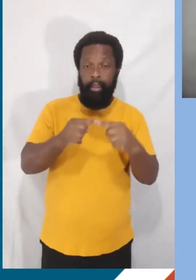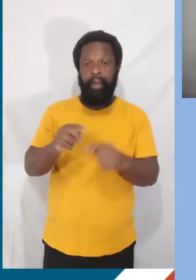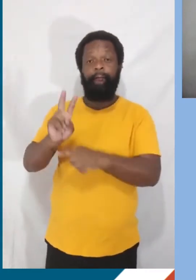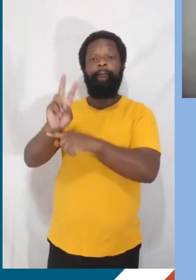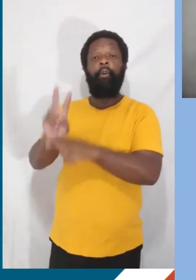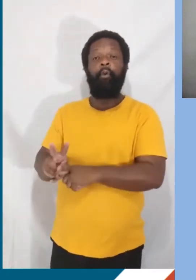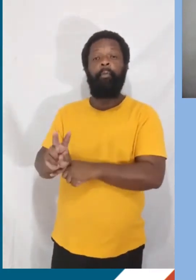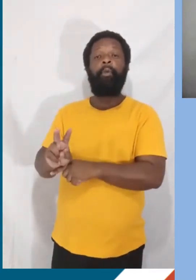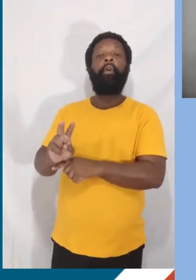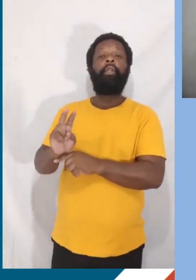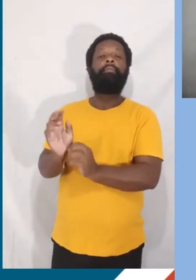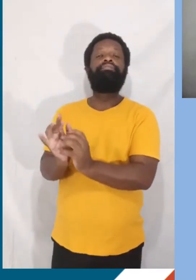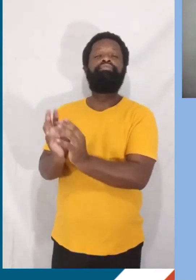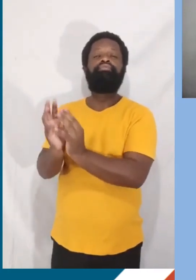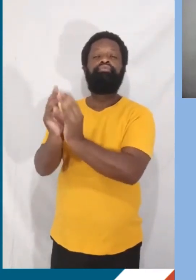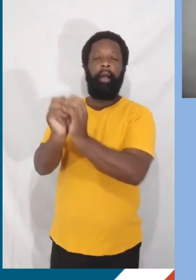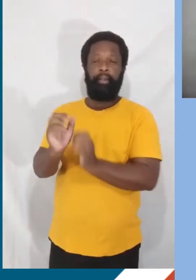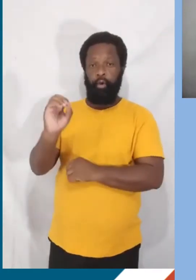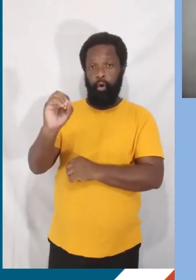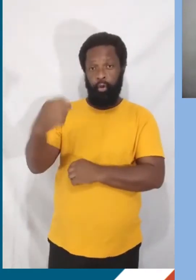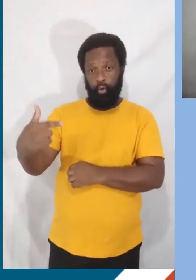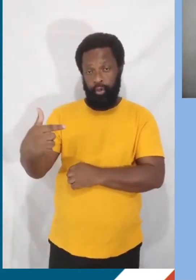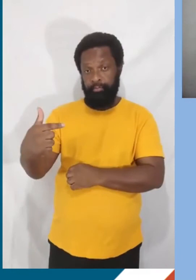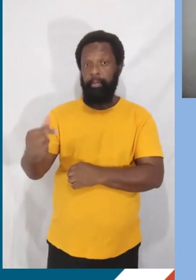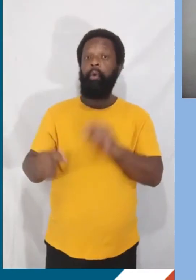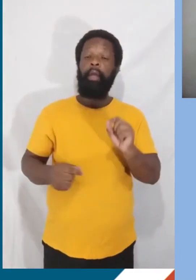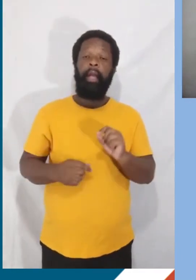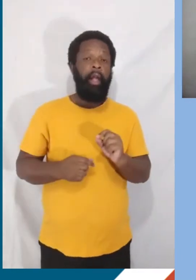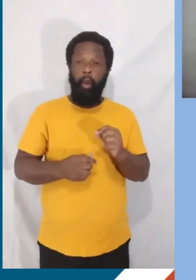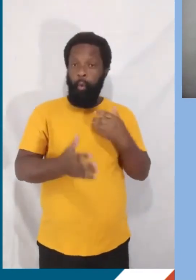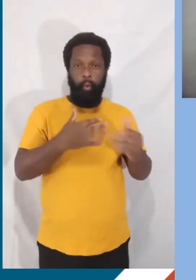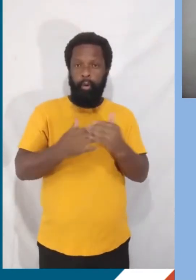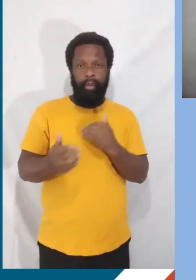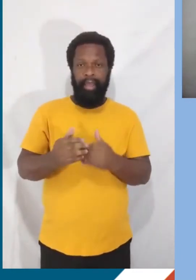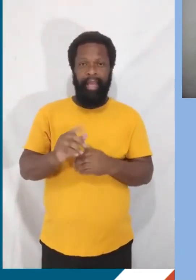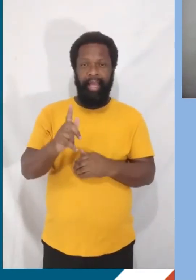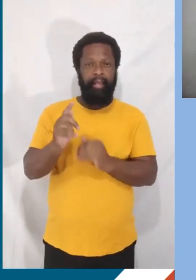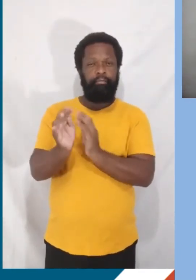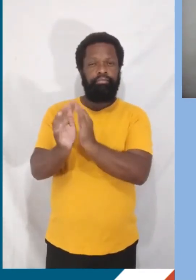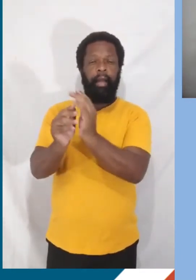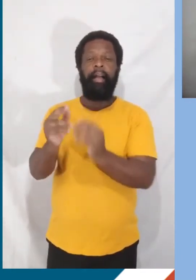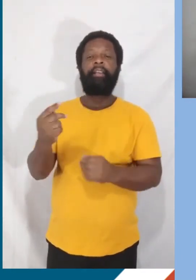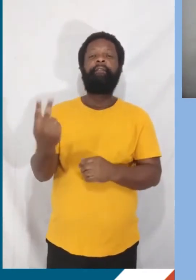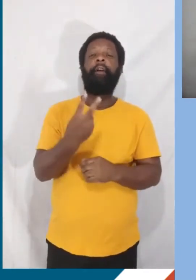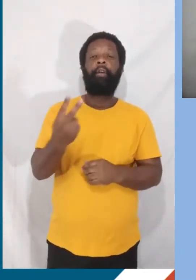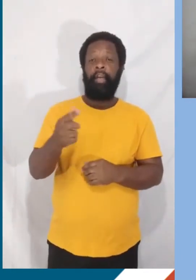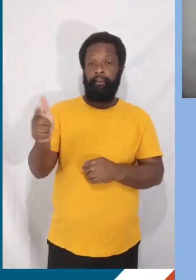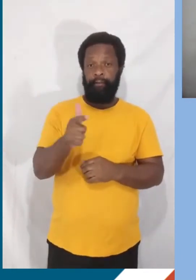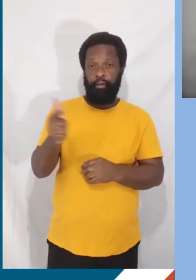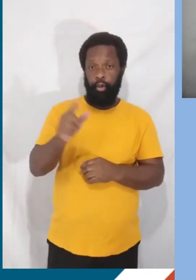mol, com o volume de um gás, O2, que é um gás. Então, você saber o seguinte, 1 mol de qualquer gás, nesse caso O2, vale